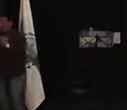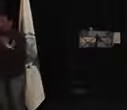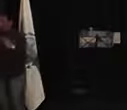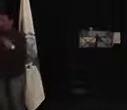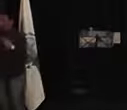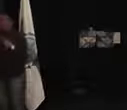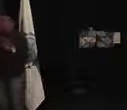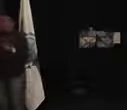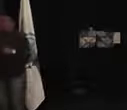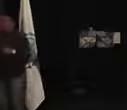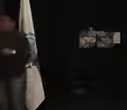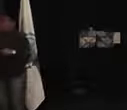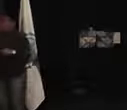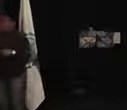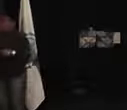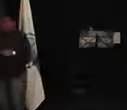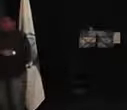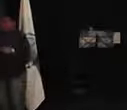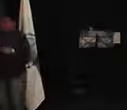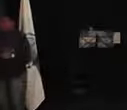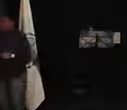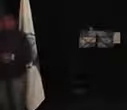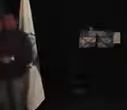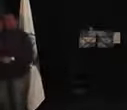importante positivamente, não, porque é grave.